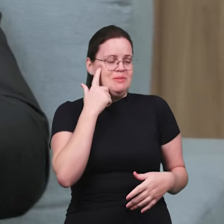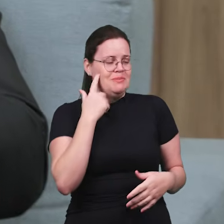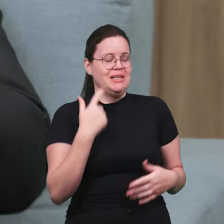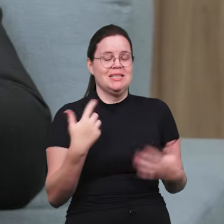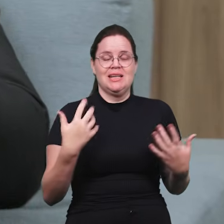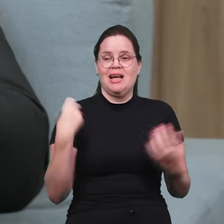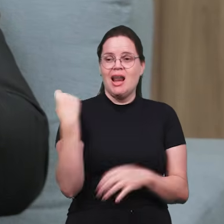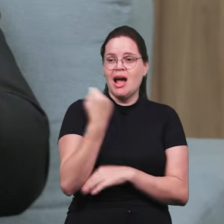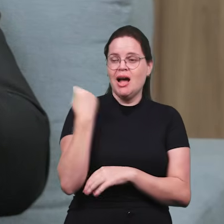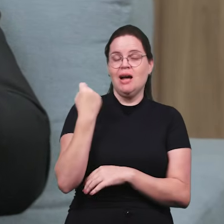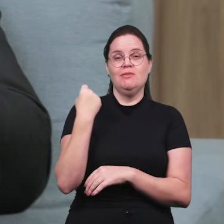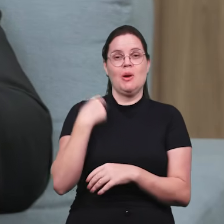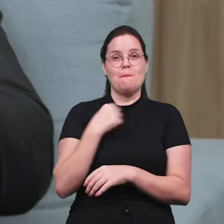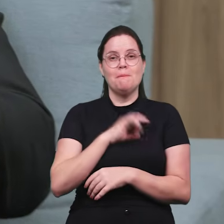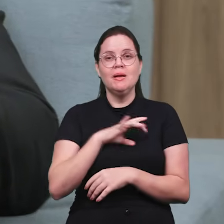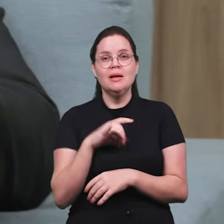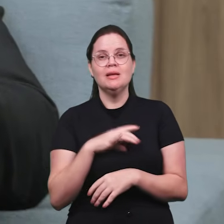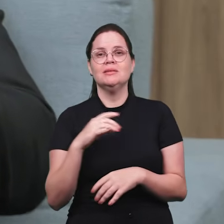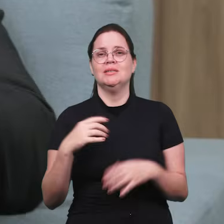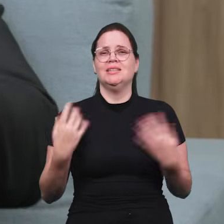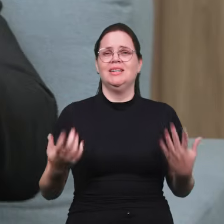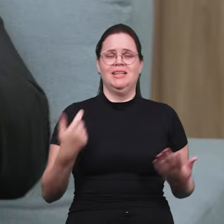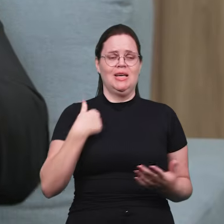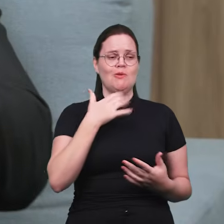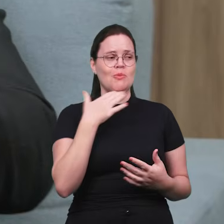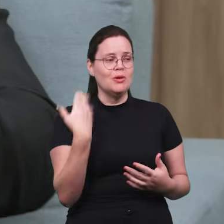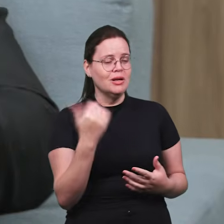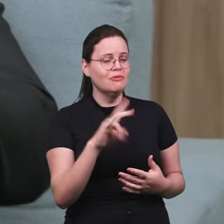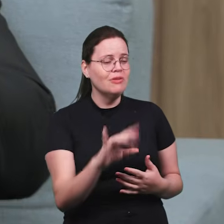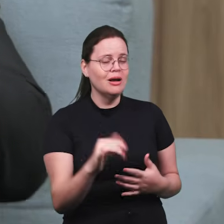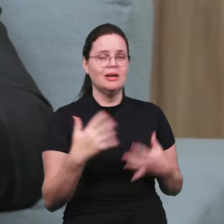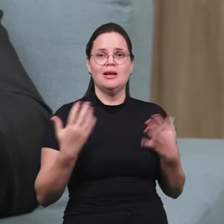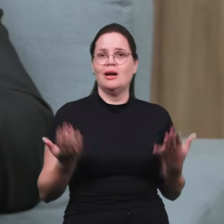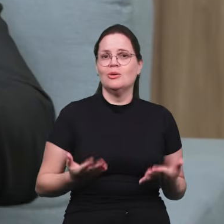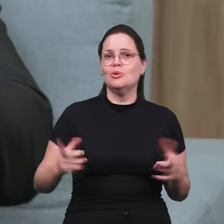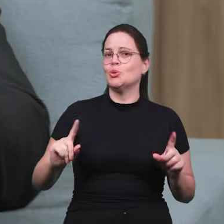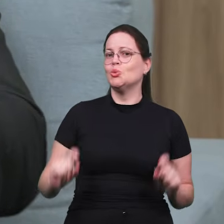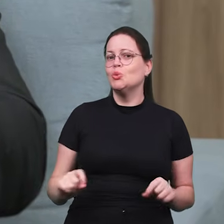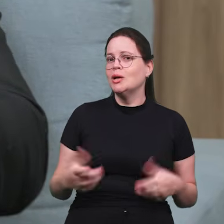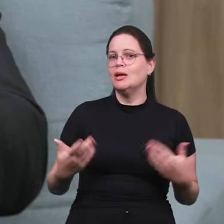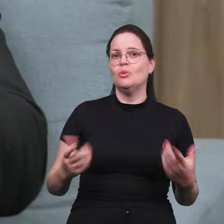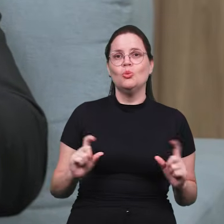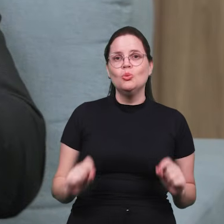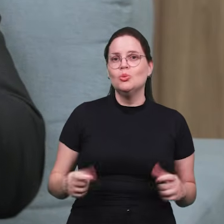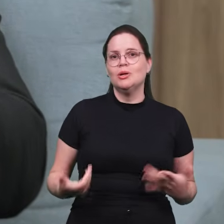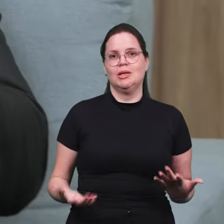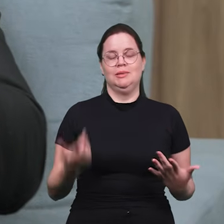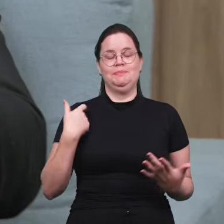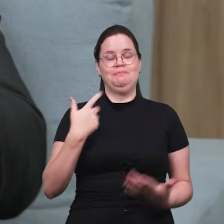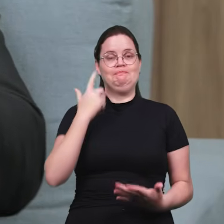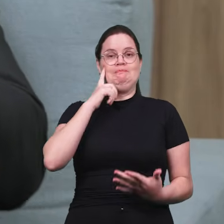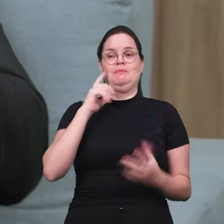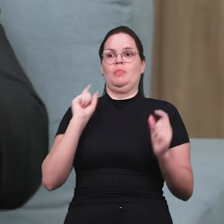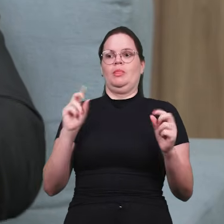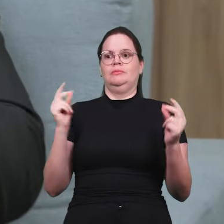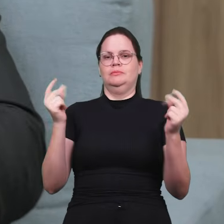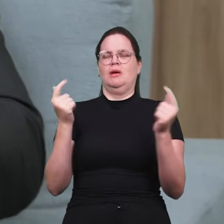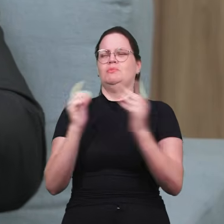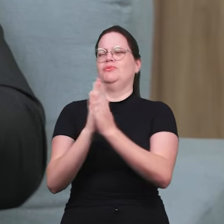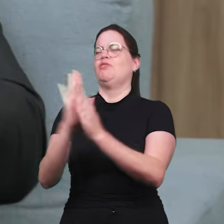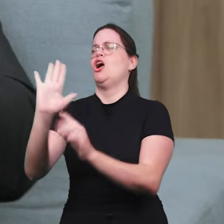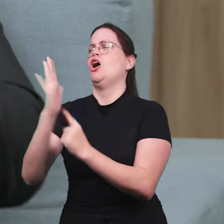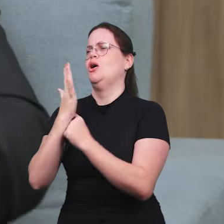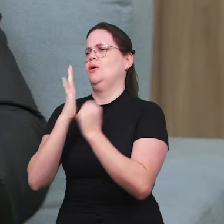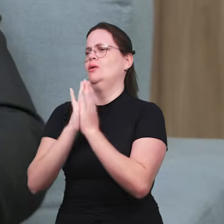e agravar a situação, né? Fica com medo, meu Deus, será que eu vou morrer? E agora? E ele vê como escape, fala, não, ora por